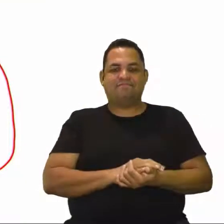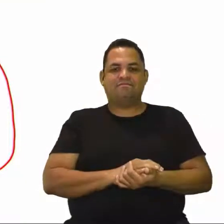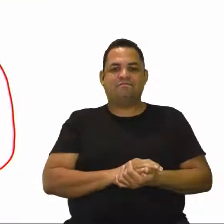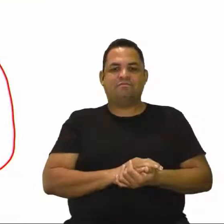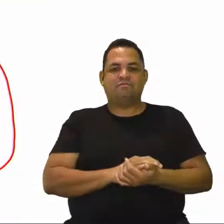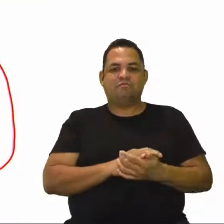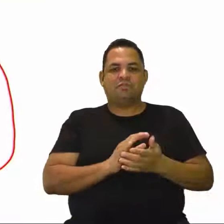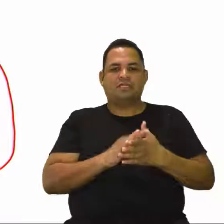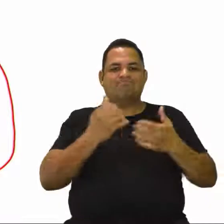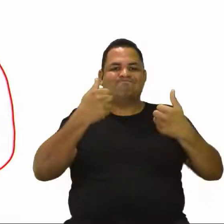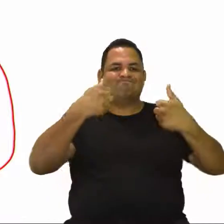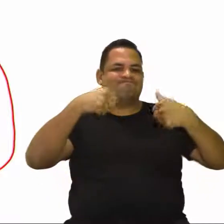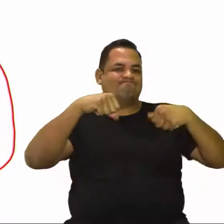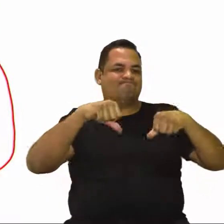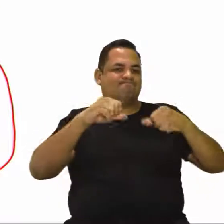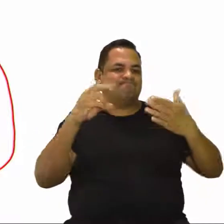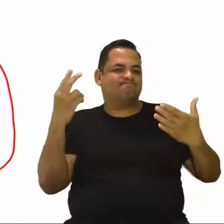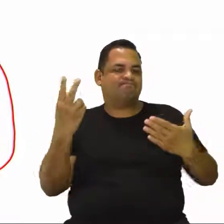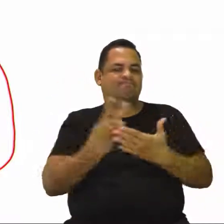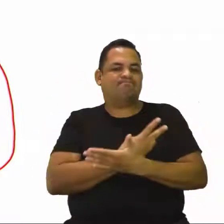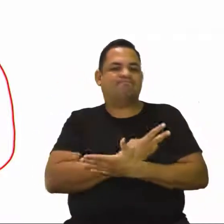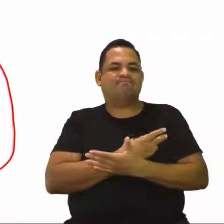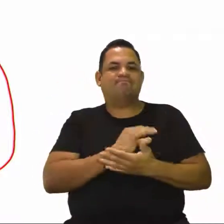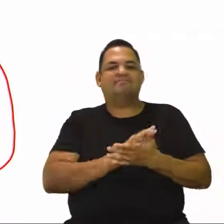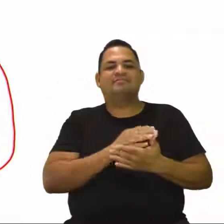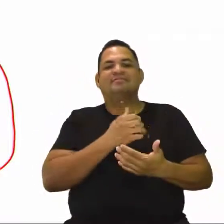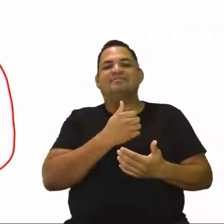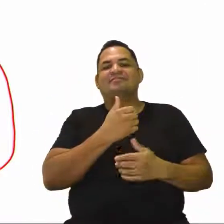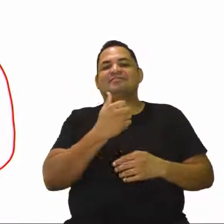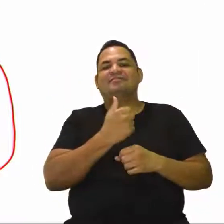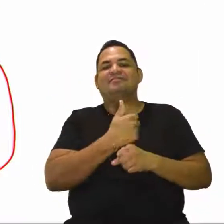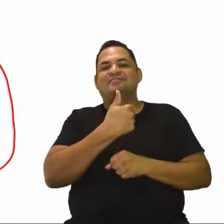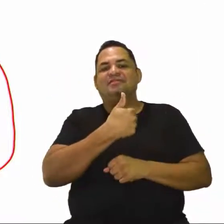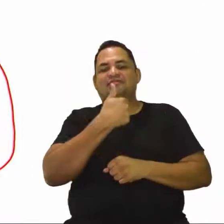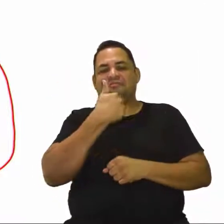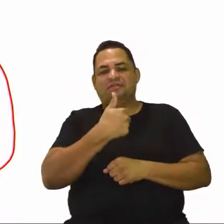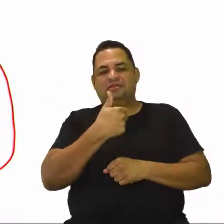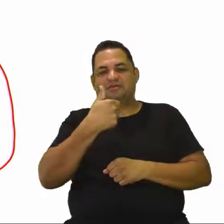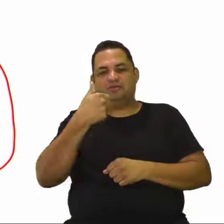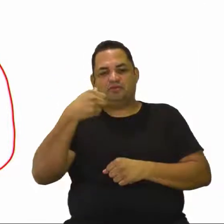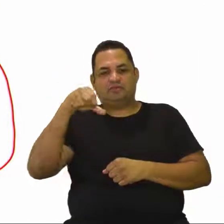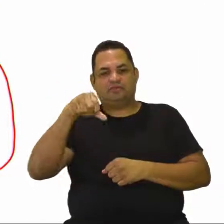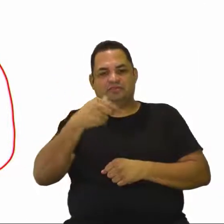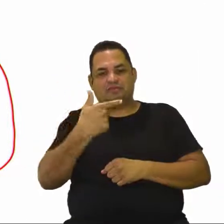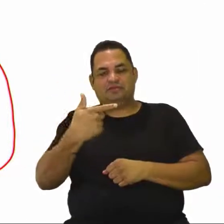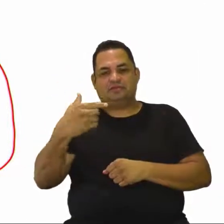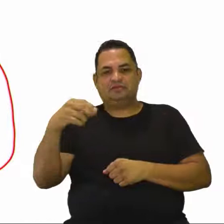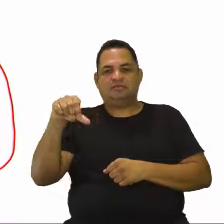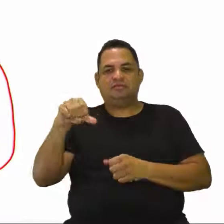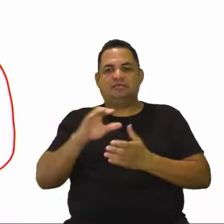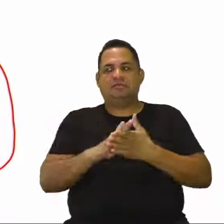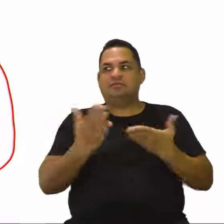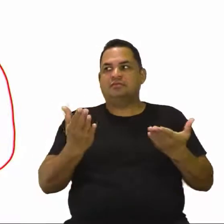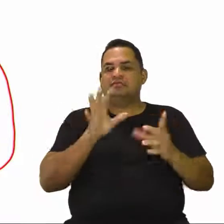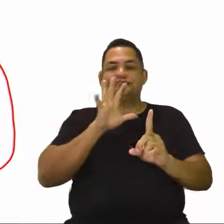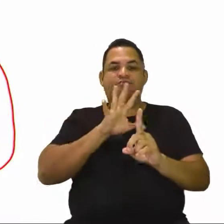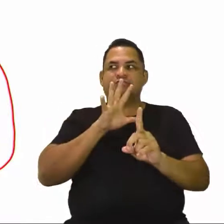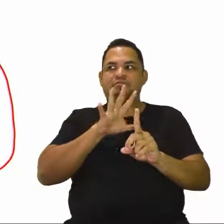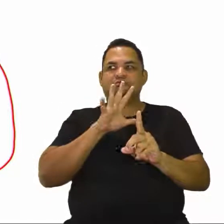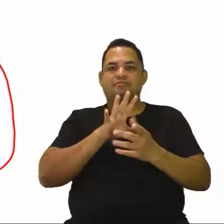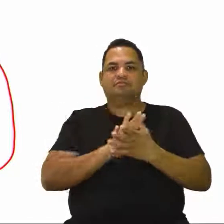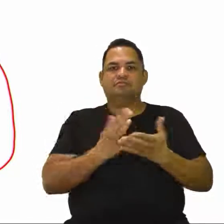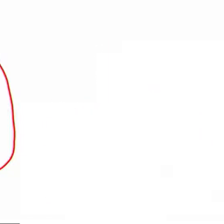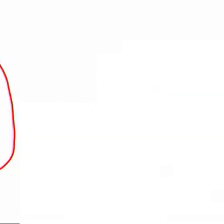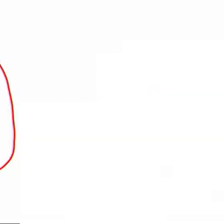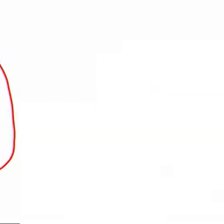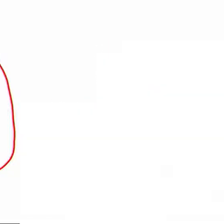uma crise que está acontecendo, a crise de 1929. A queda da Bolsa de Nova York. Isso vai afetar muita gente. Vem